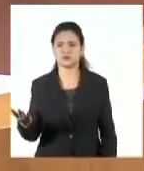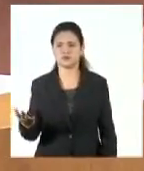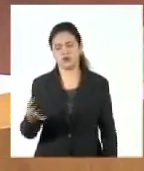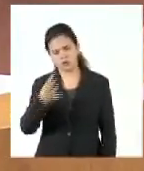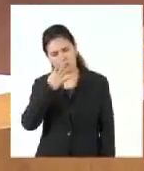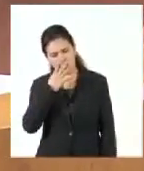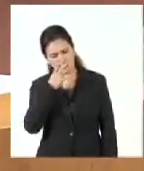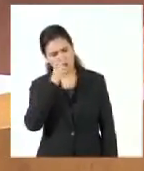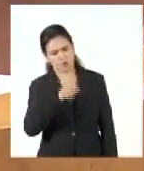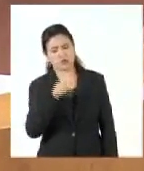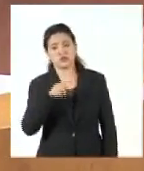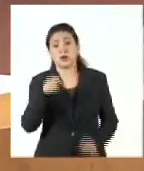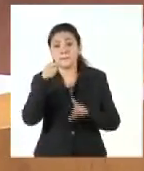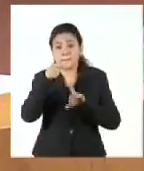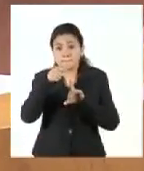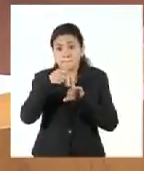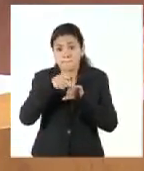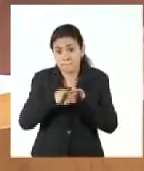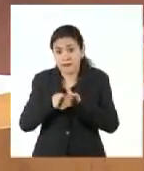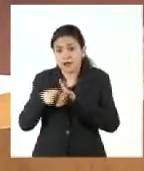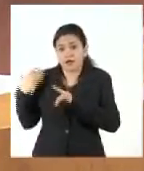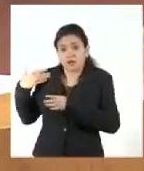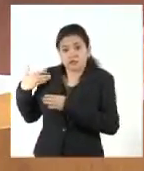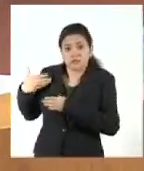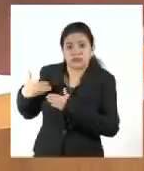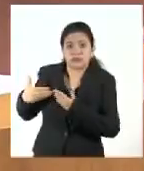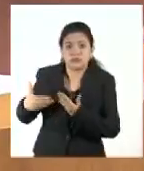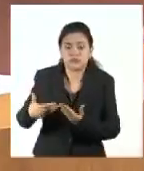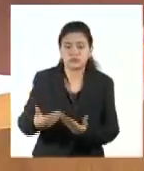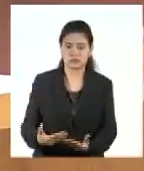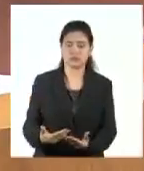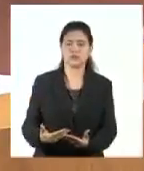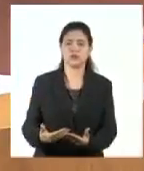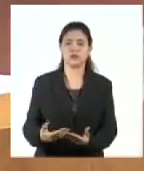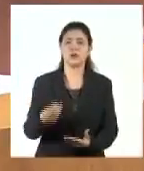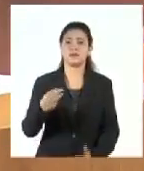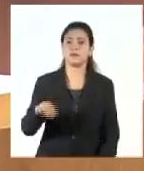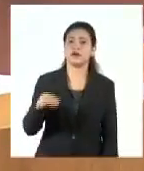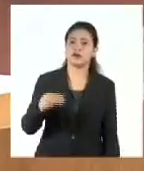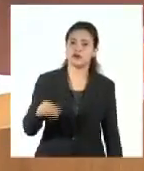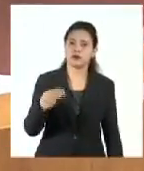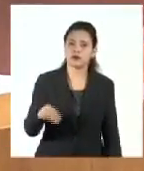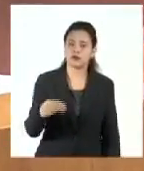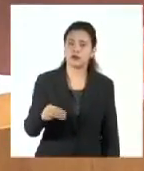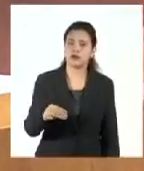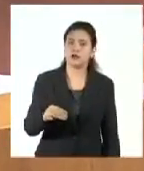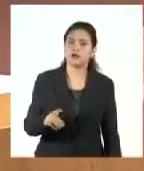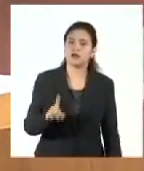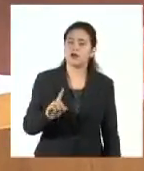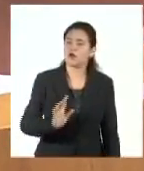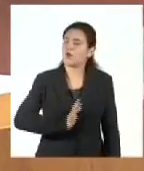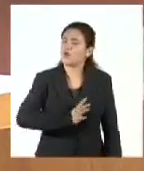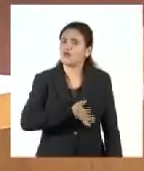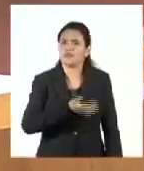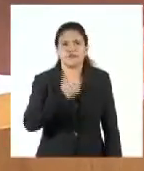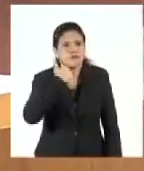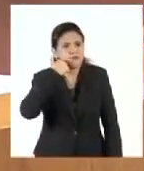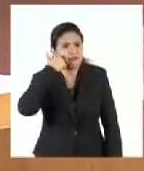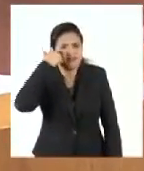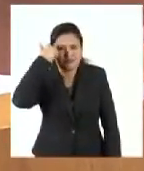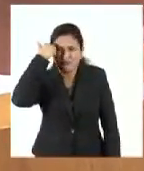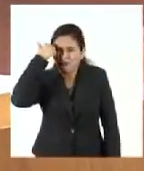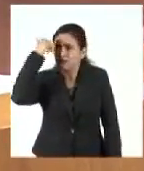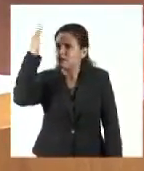nesse último mês, o Maranhão foi um verdadeiro vexame nacional